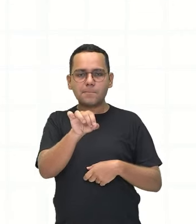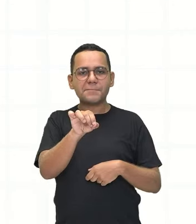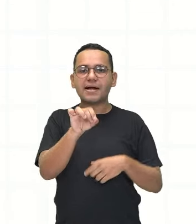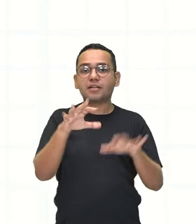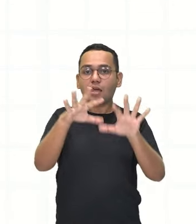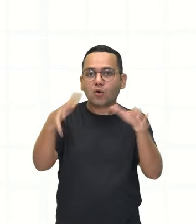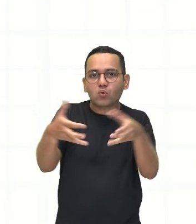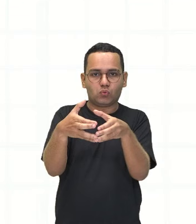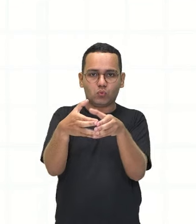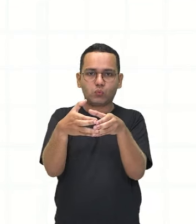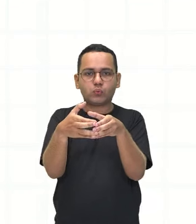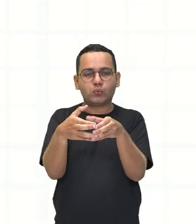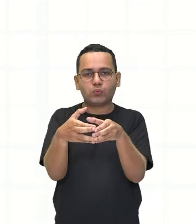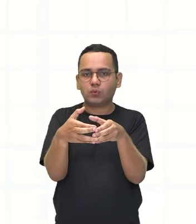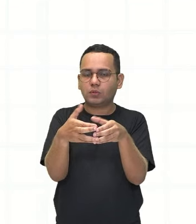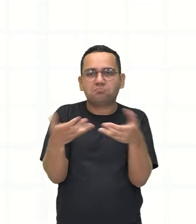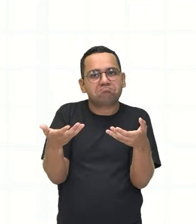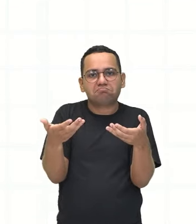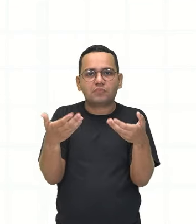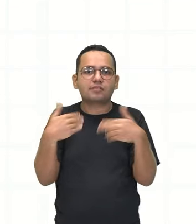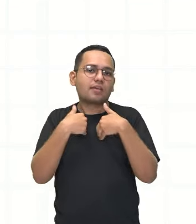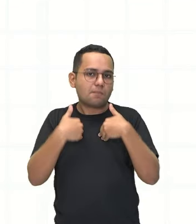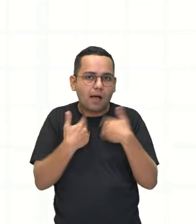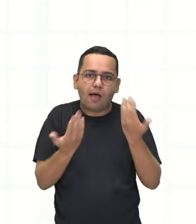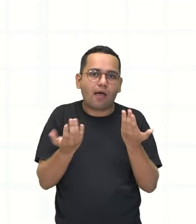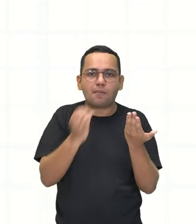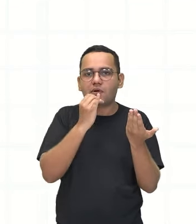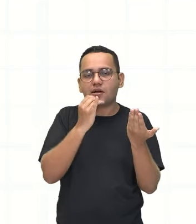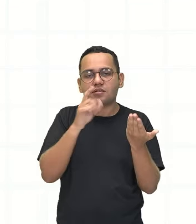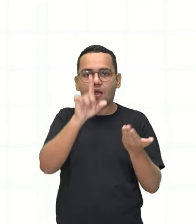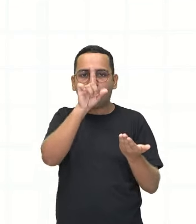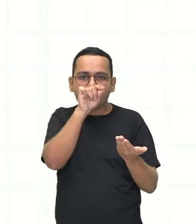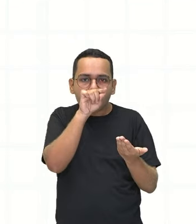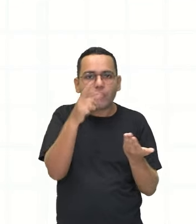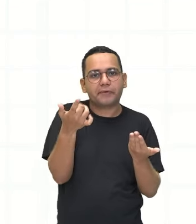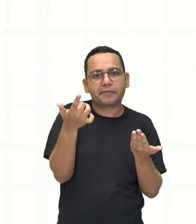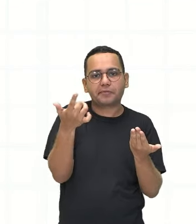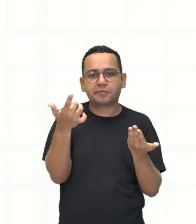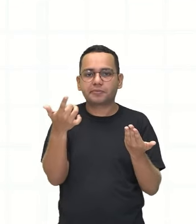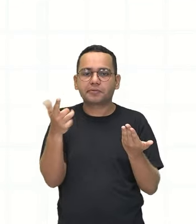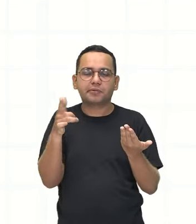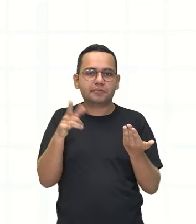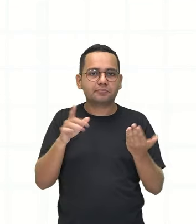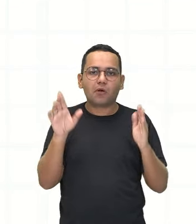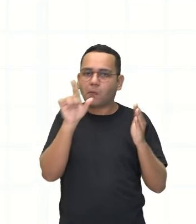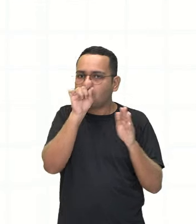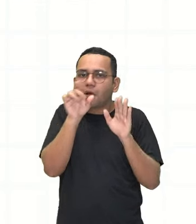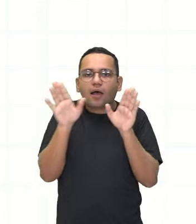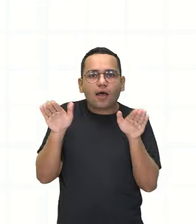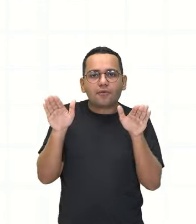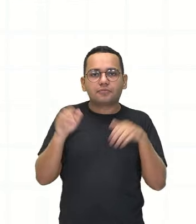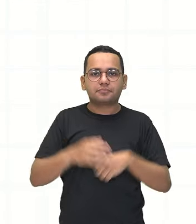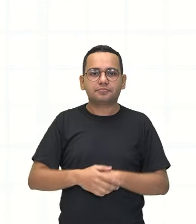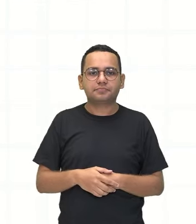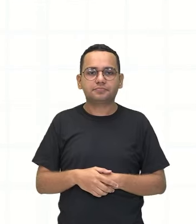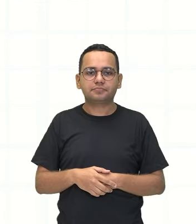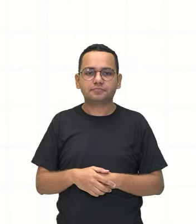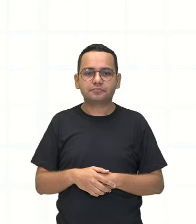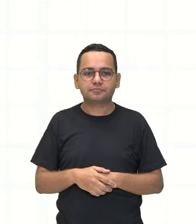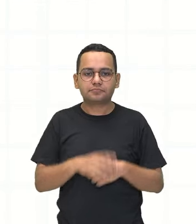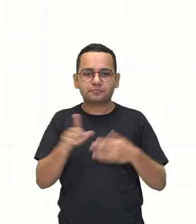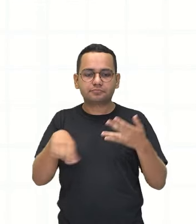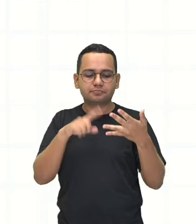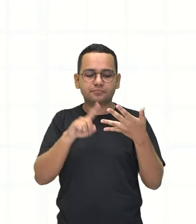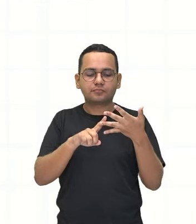seja, o conjunto de pássaros, de aves que estão ali, né? Quando eu digo